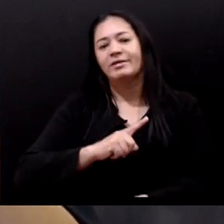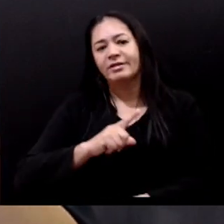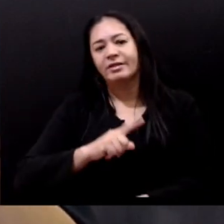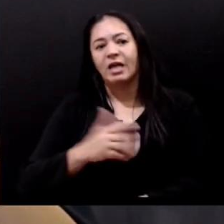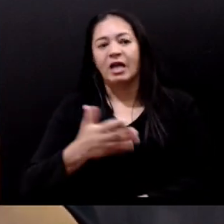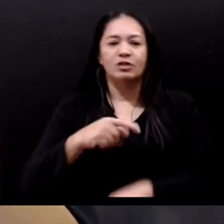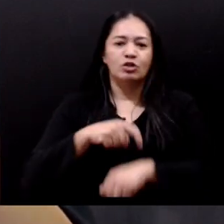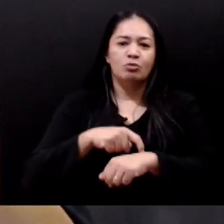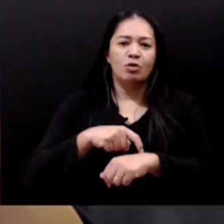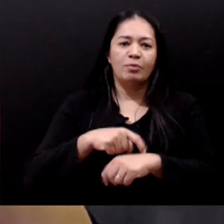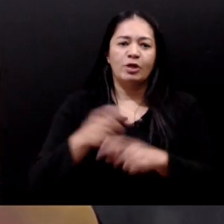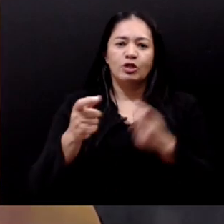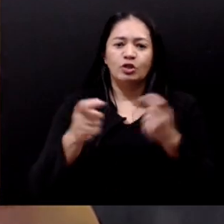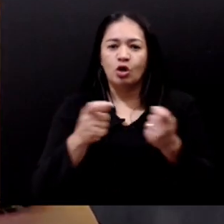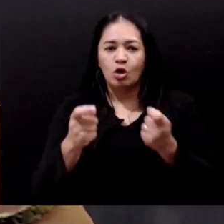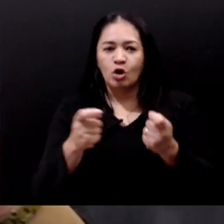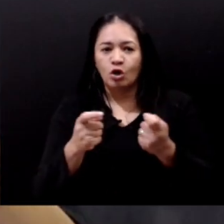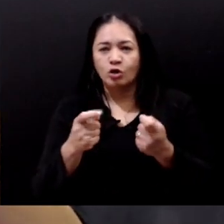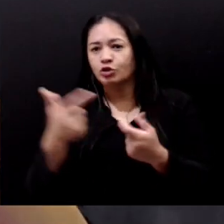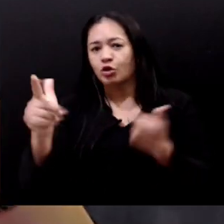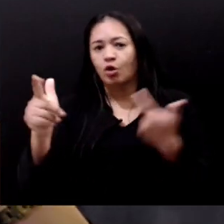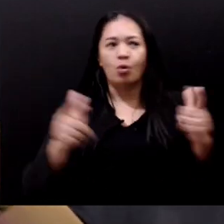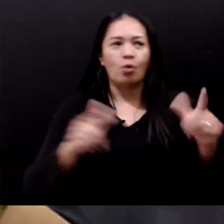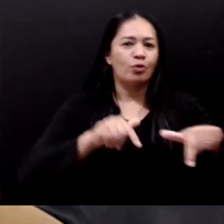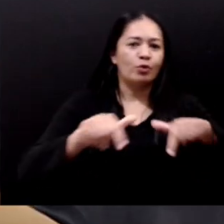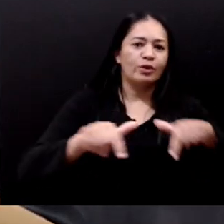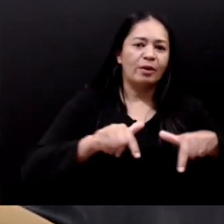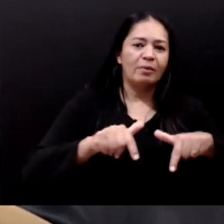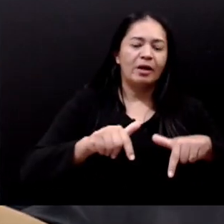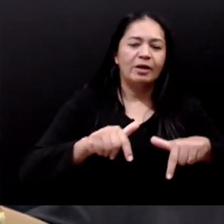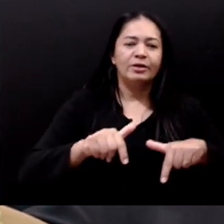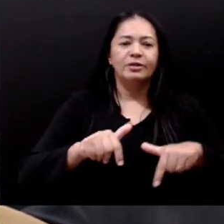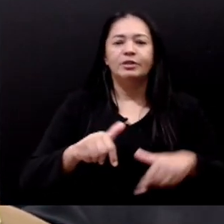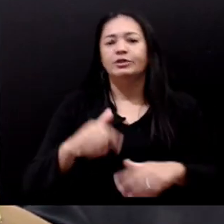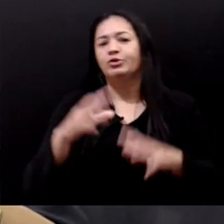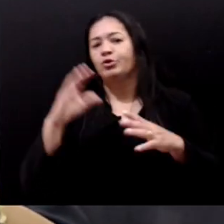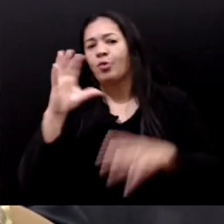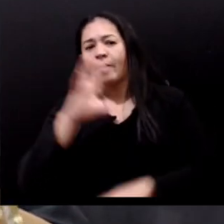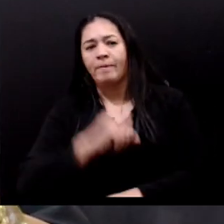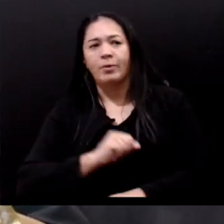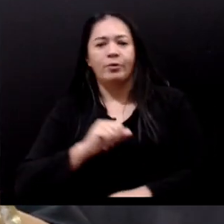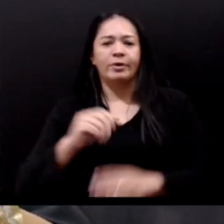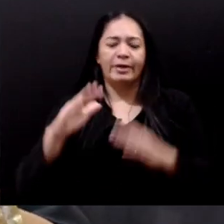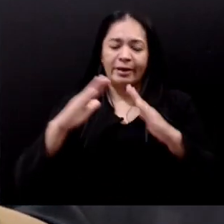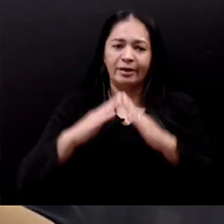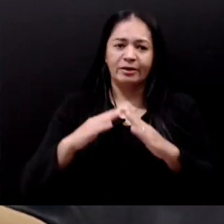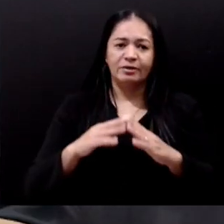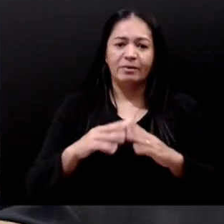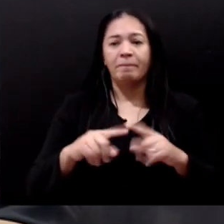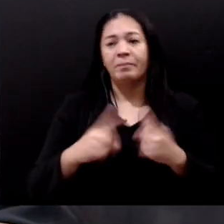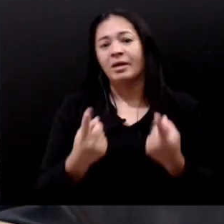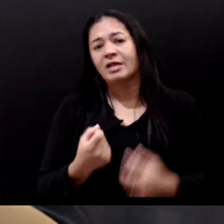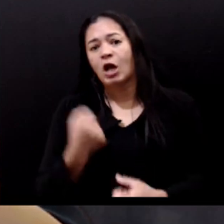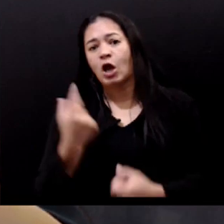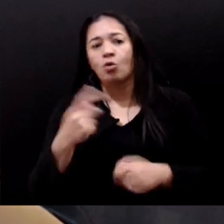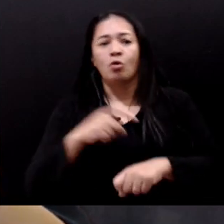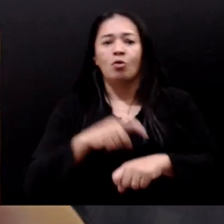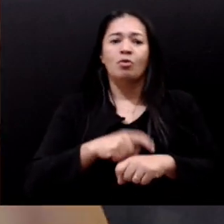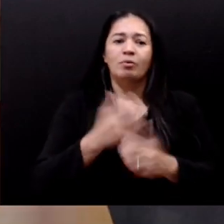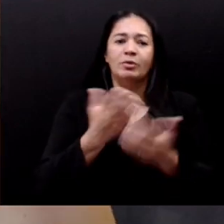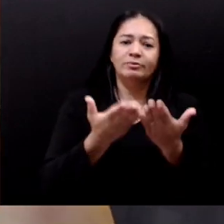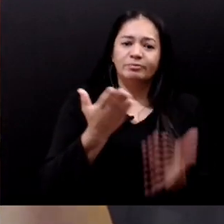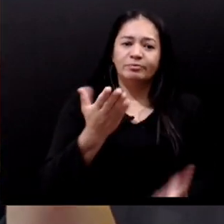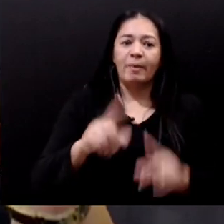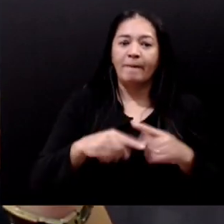outras esferas, no trabalho, na sua vida romântica, em casa, e vão ter momentos que vai estar descompensado. Mas a sua alimentação,